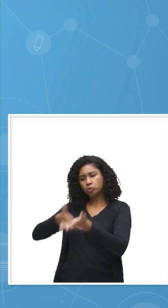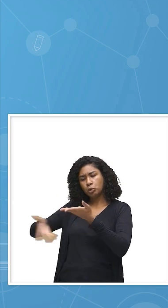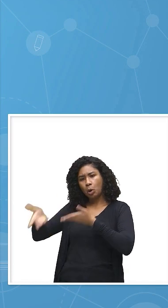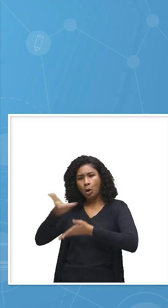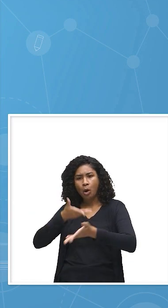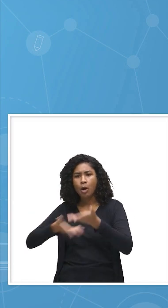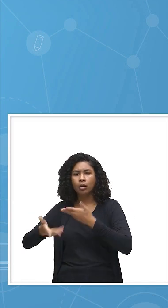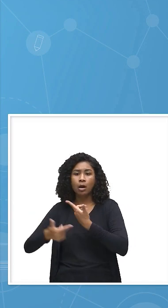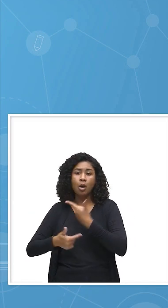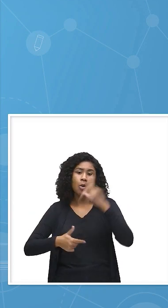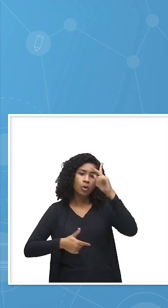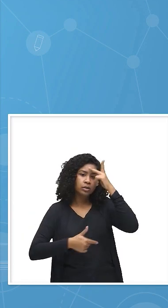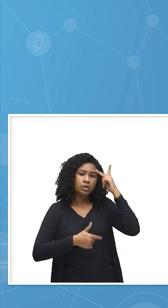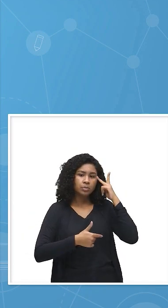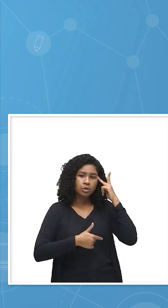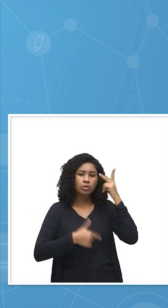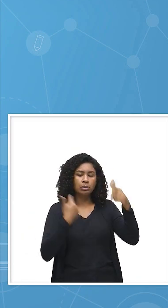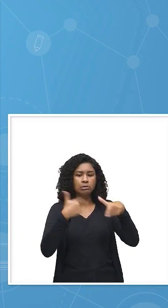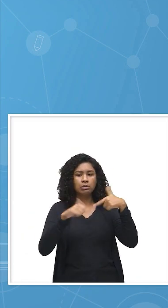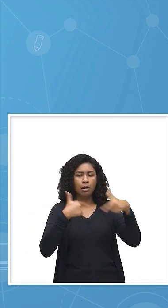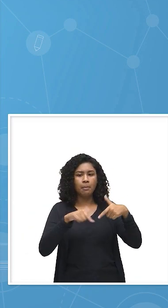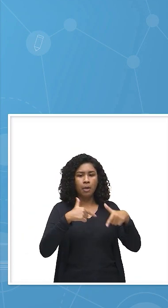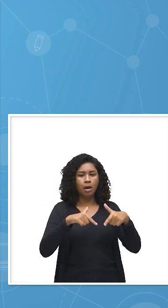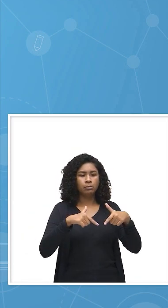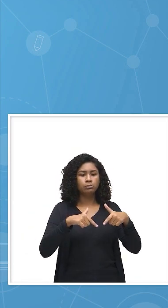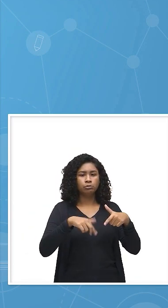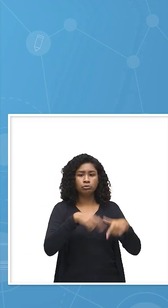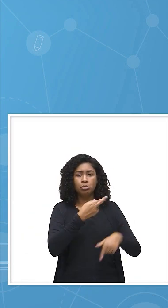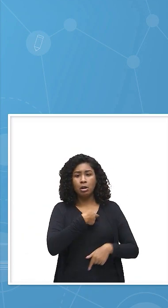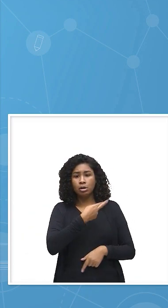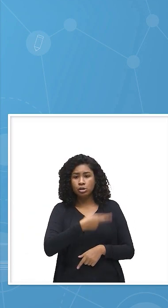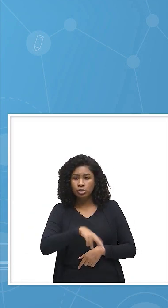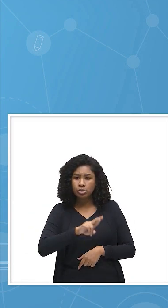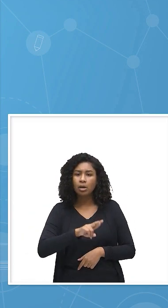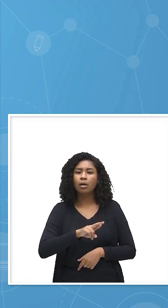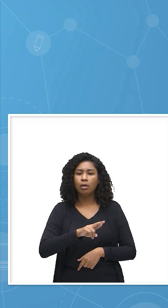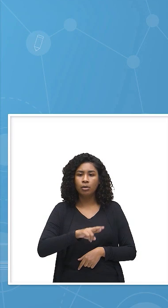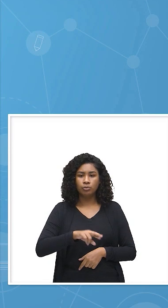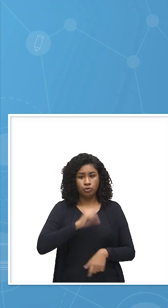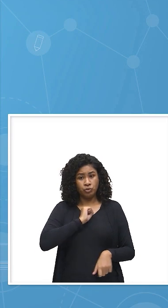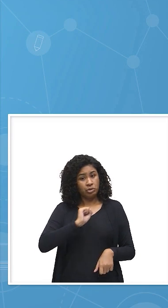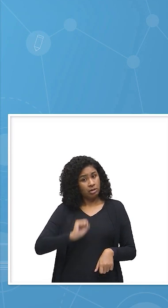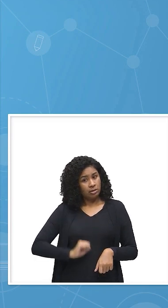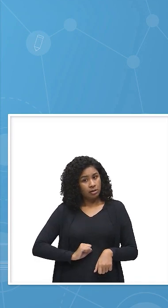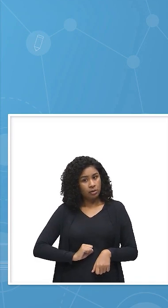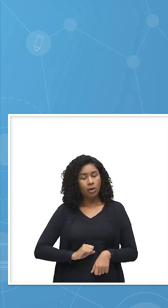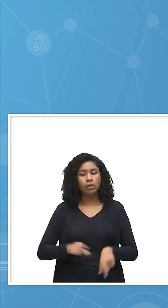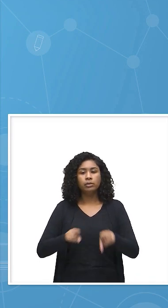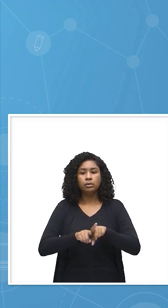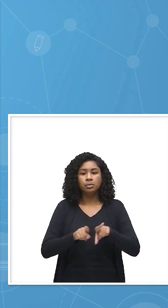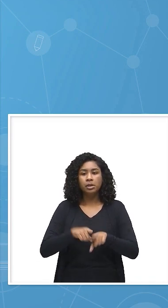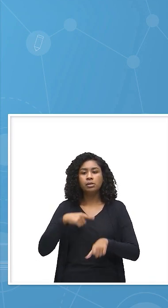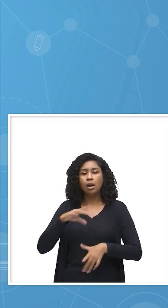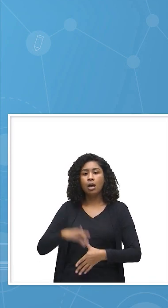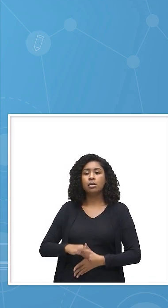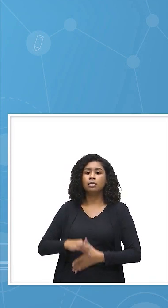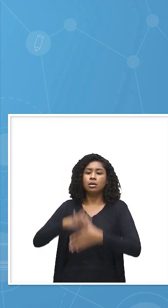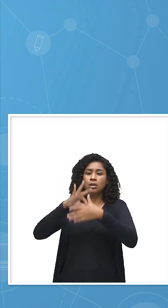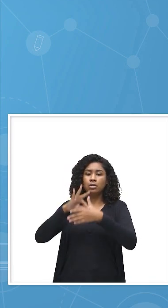às atividades religiosas, que são sacerdotes, e a gente tem os líderes, né? O poder começa a